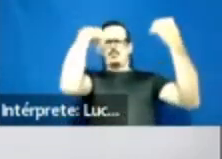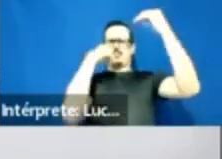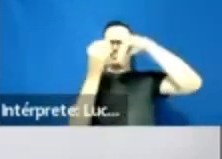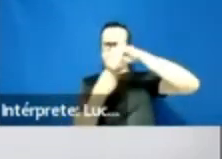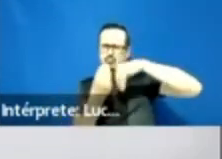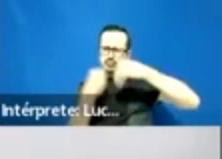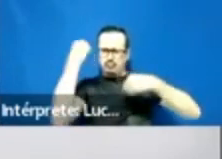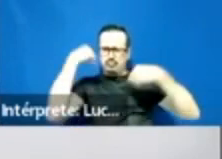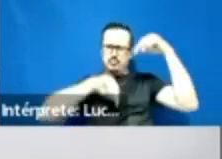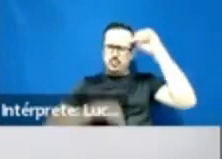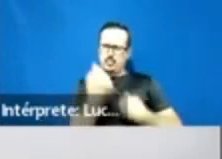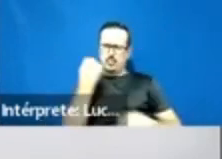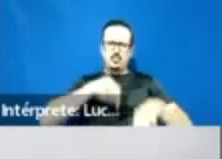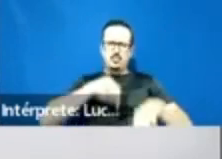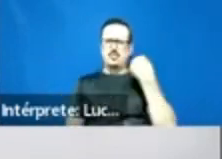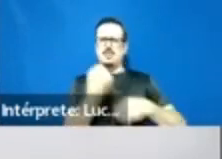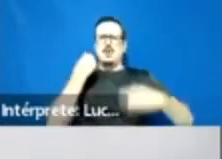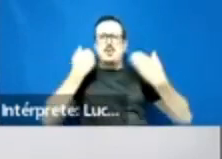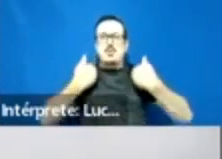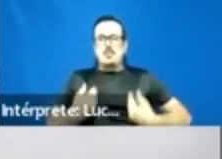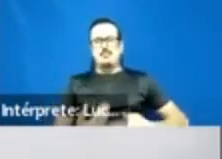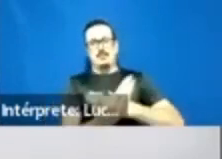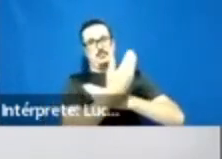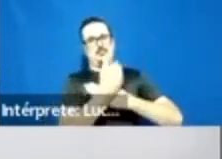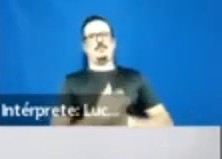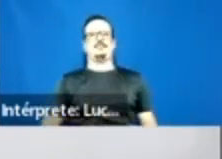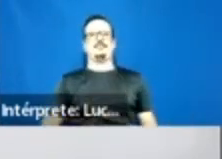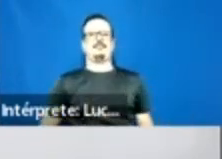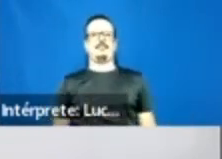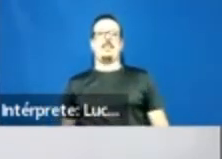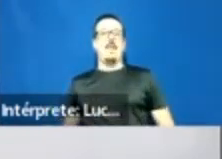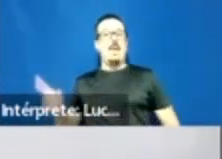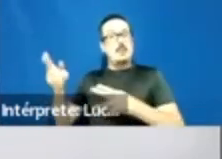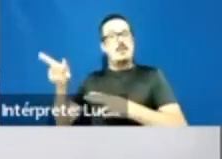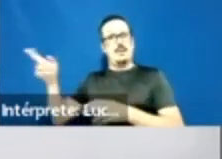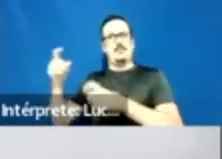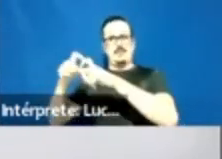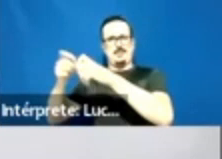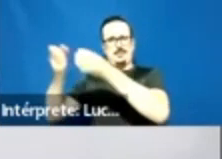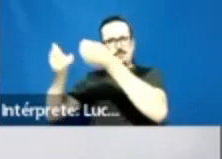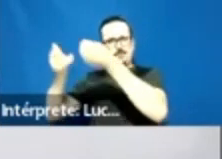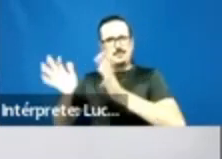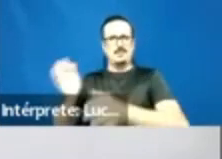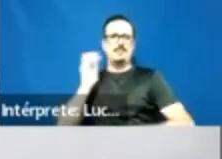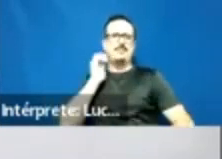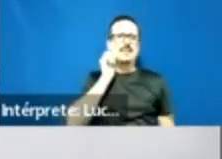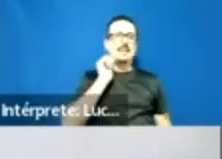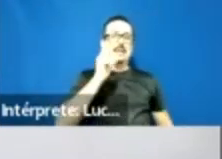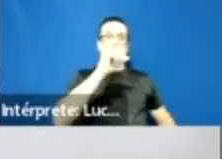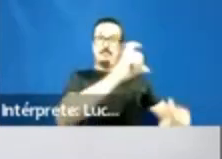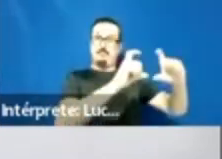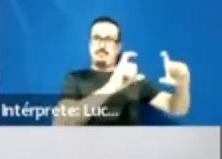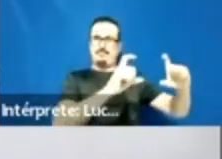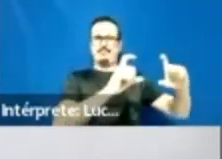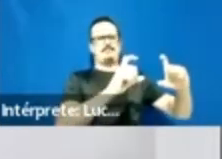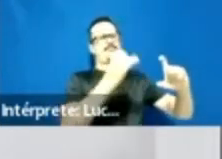apontado devidamente no estudo científico. Essa é a tecnologia única, incrível, que traz todos